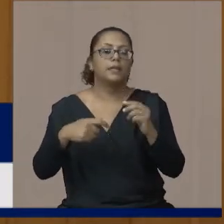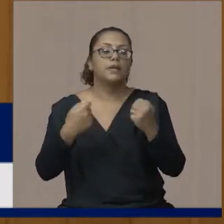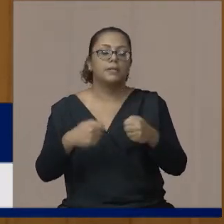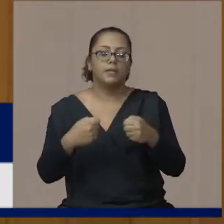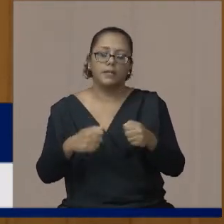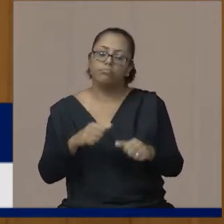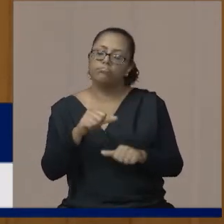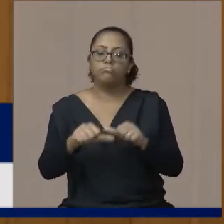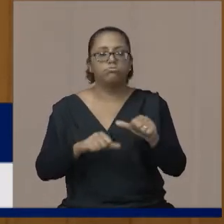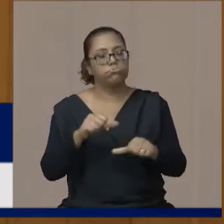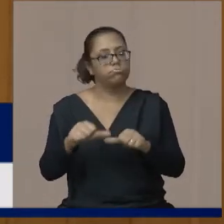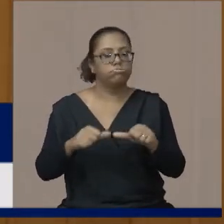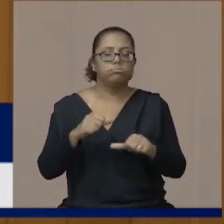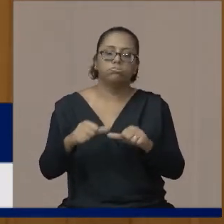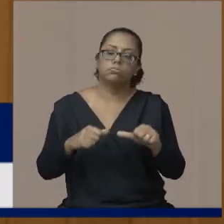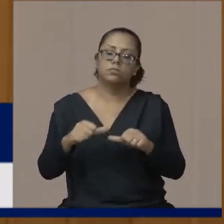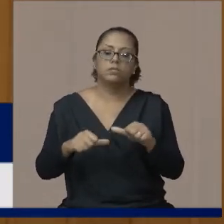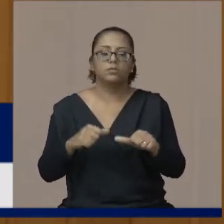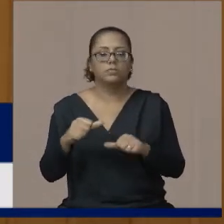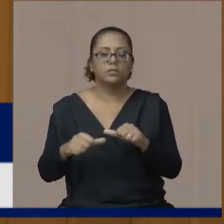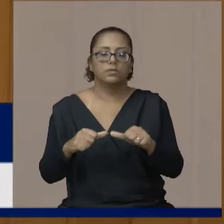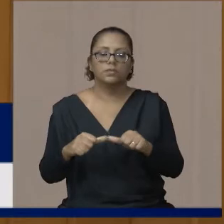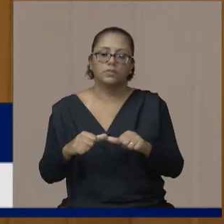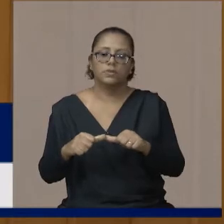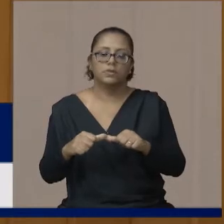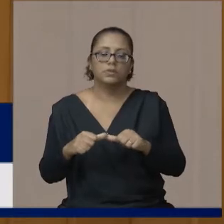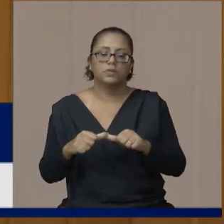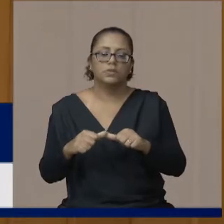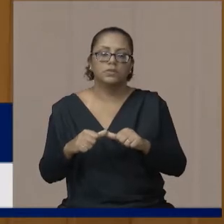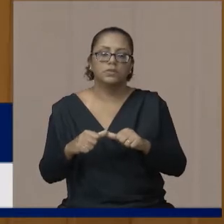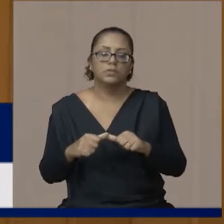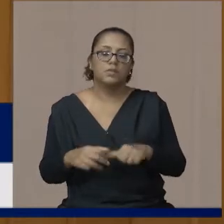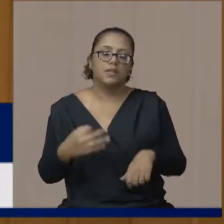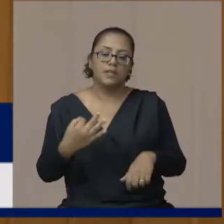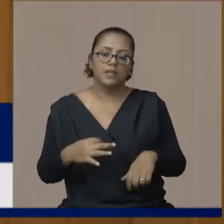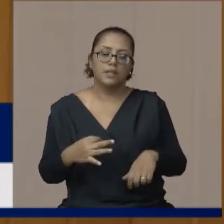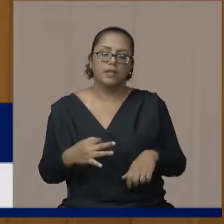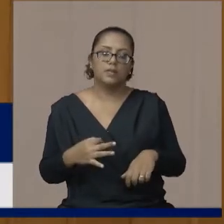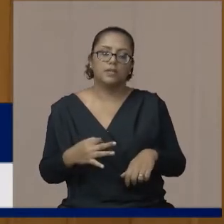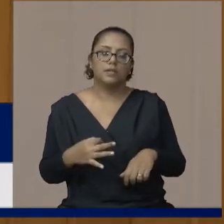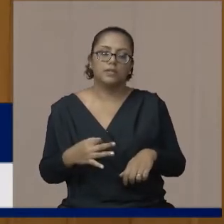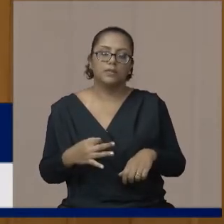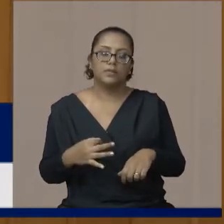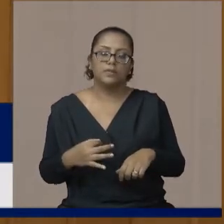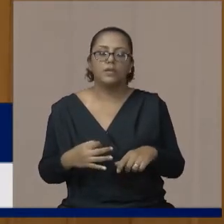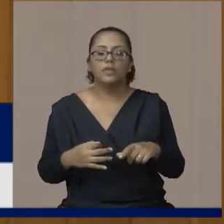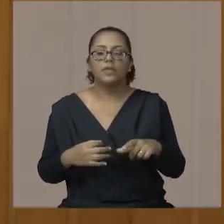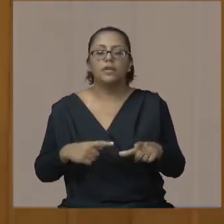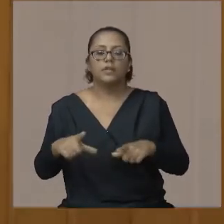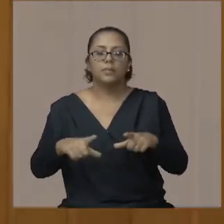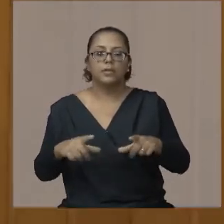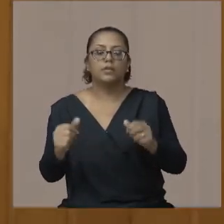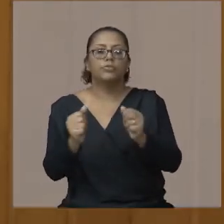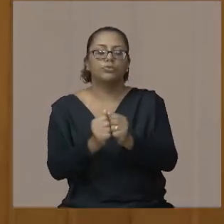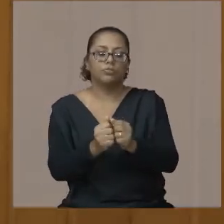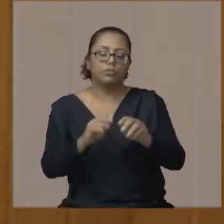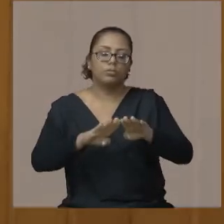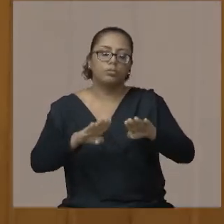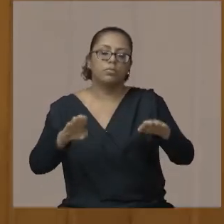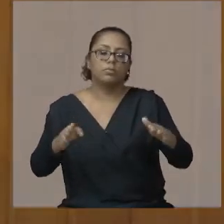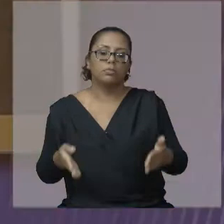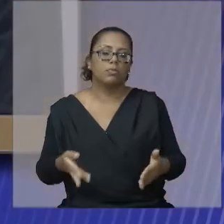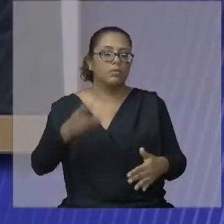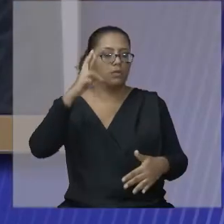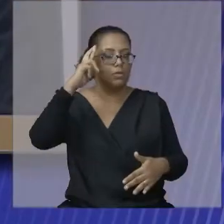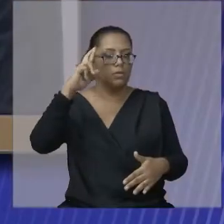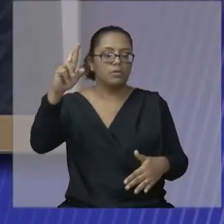que nós vamos ter que fazer durante essa legislatura. Eu tenho certeza que com o seu trabalho, com a mesa diretora que será